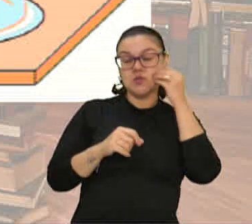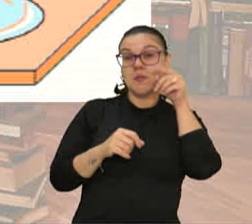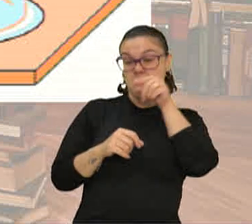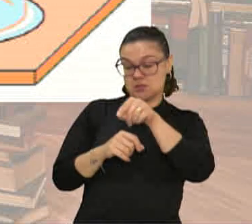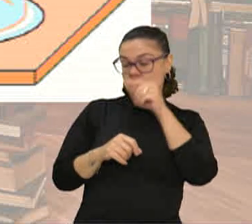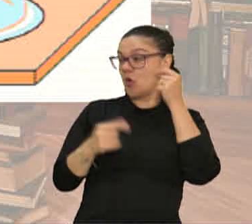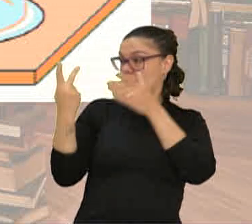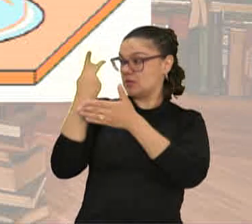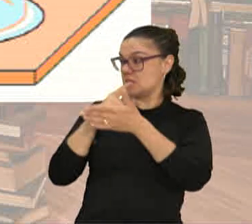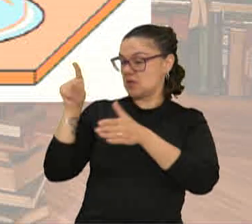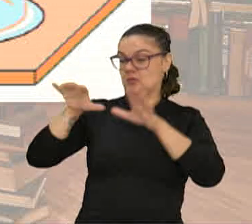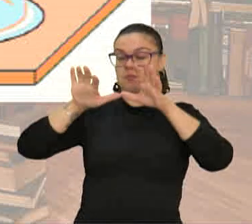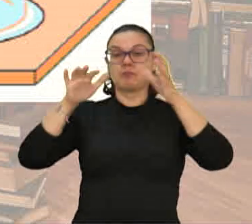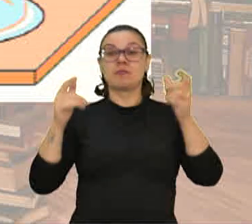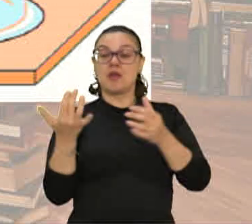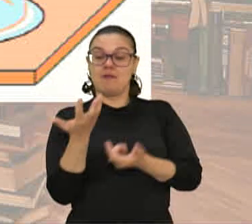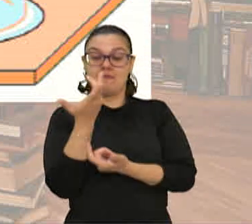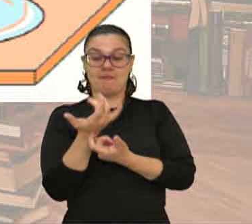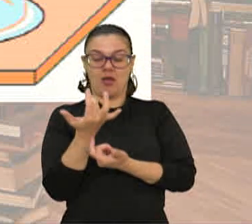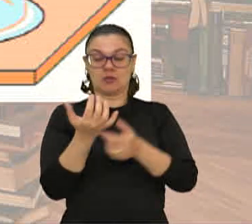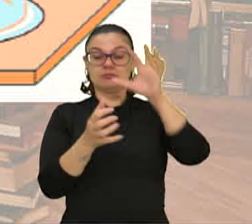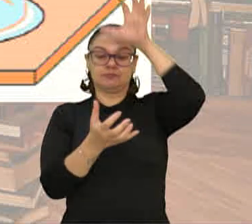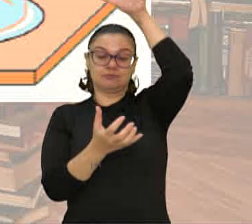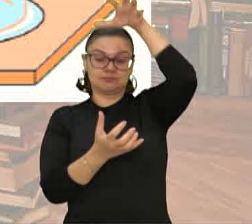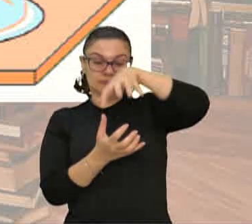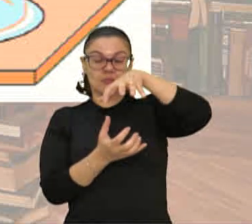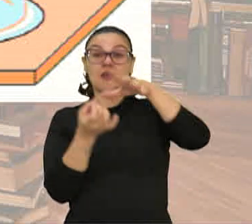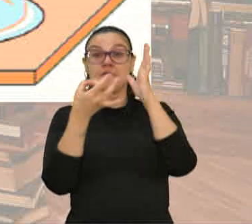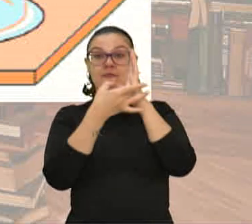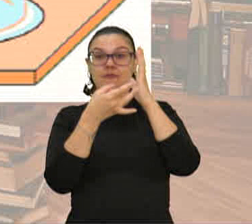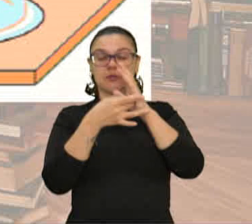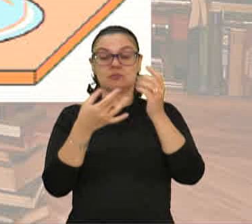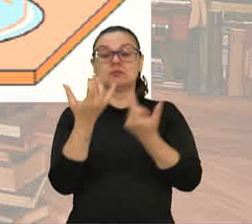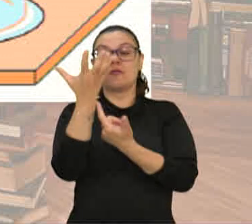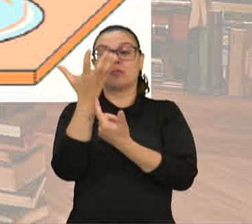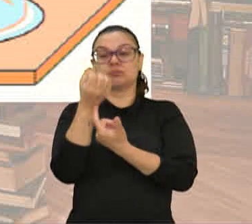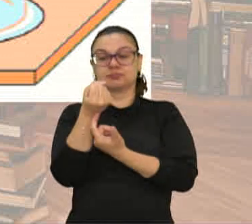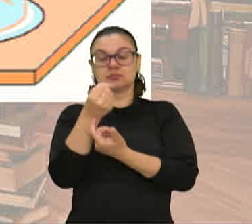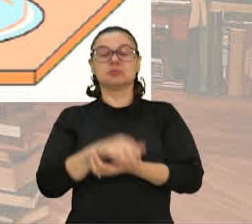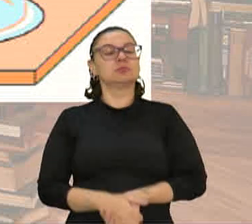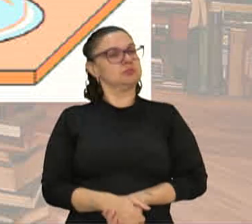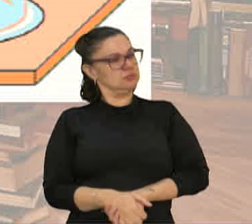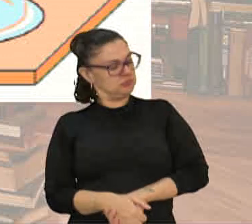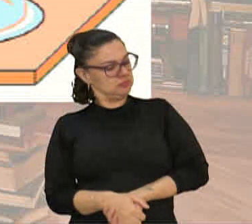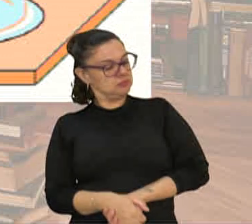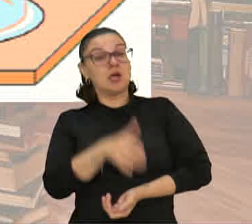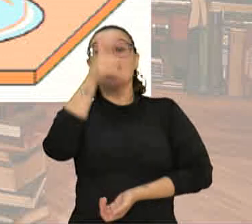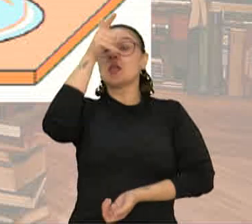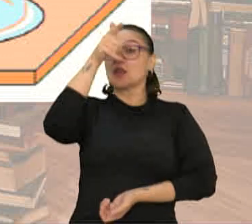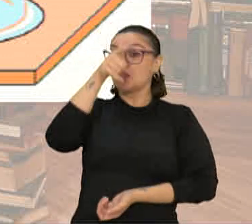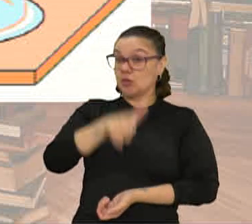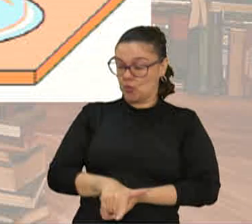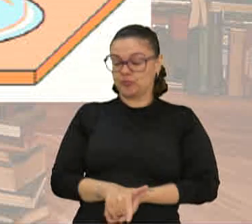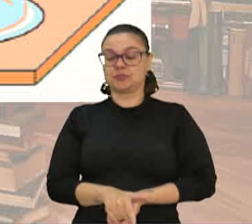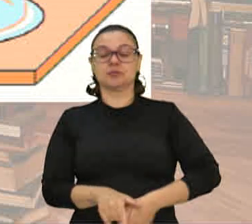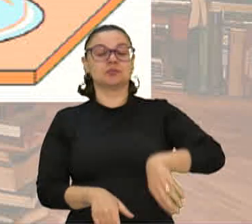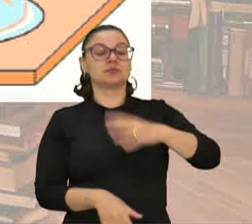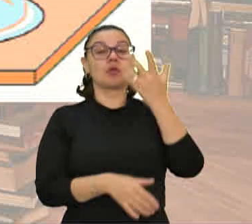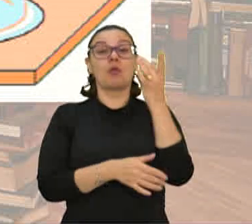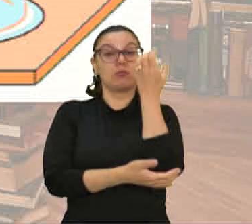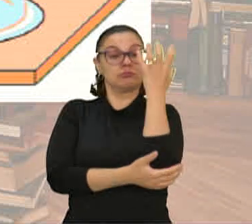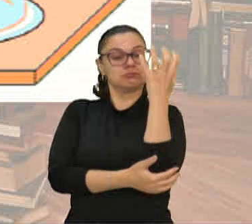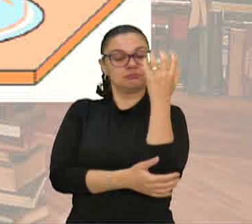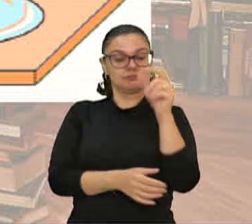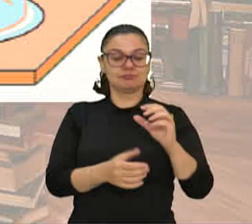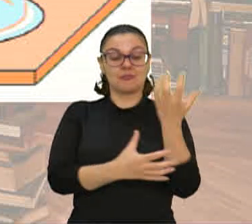vela, cobriu ela com um vidro, acendeu a vela e a vela apagou. Maravilha. Ele repetiu o experimento com uma planta junto com a